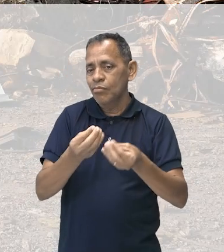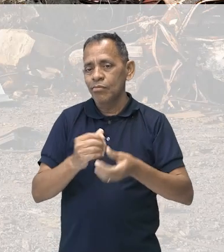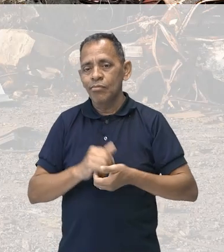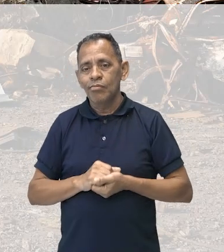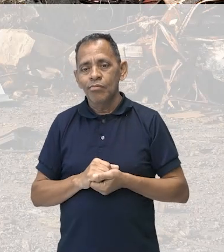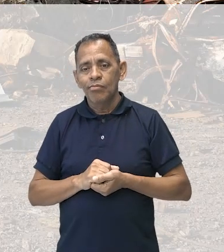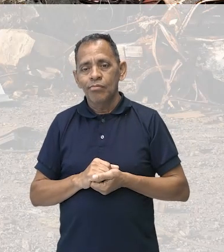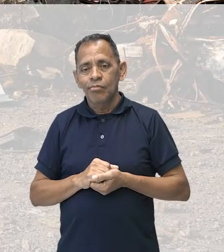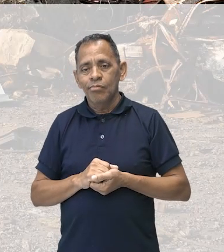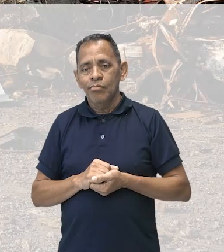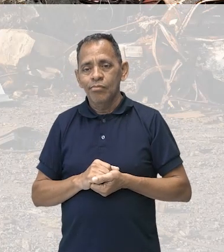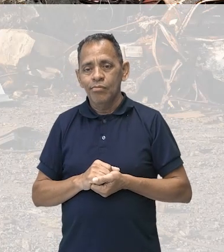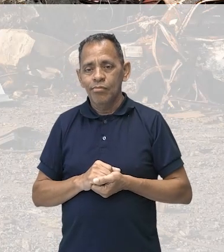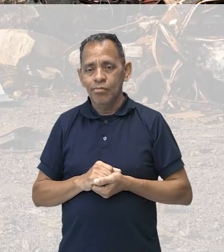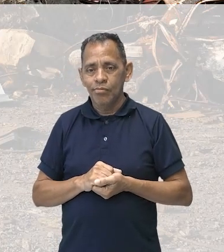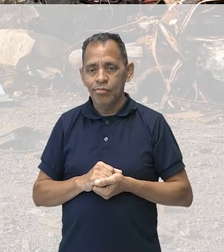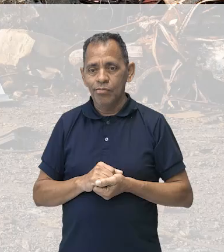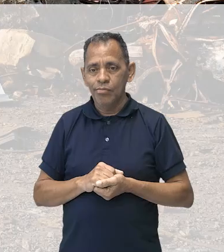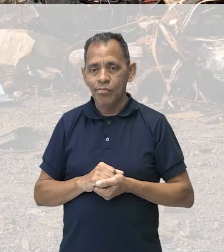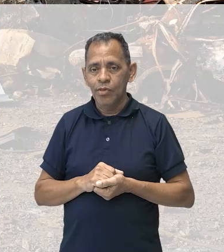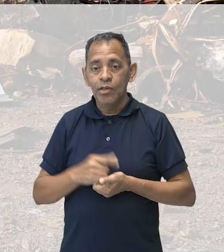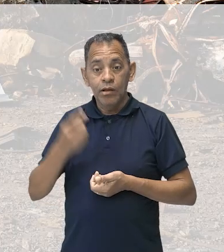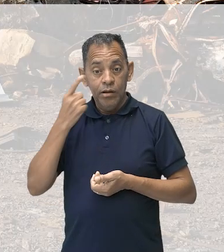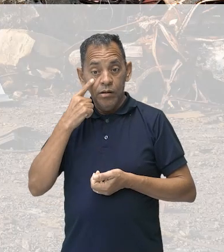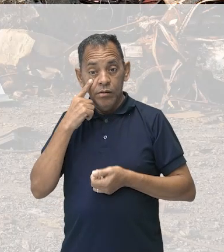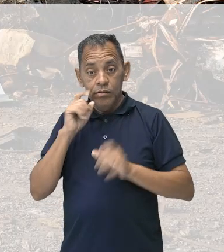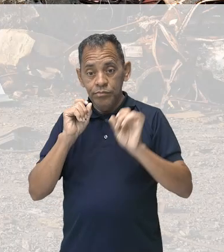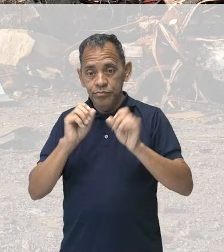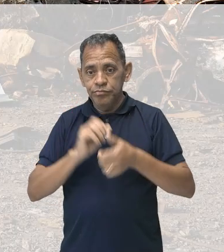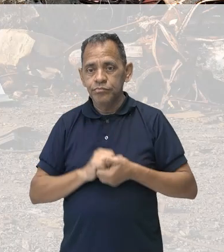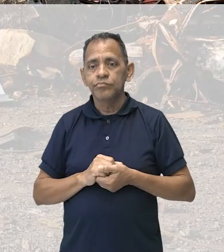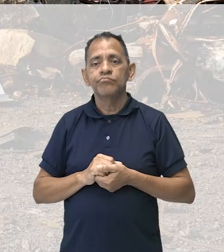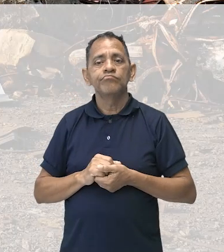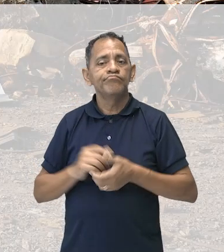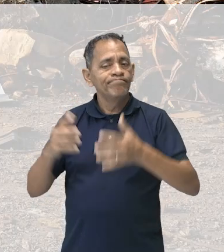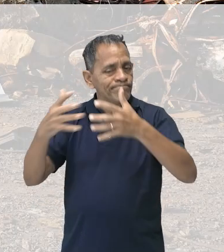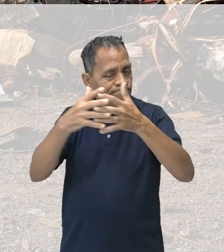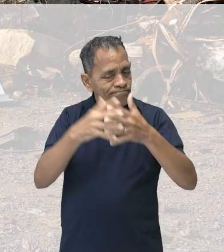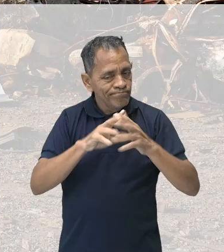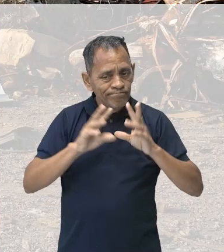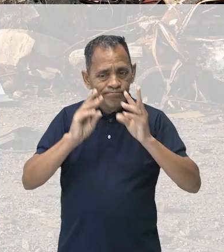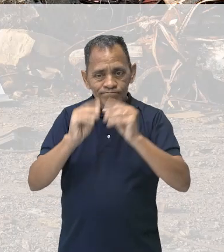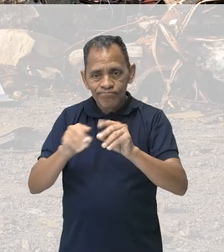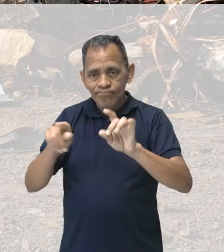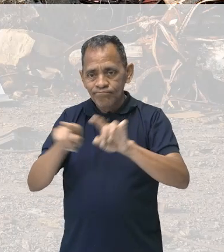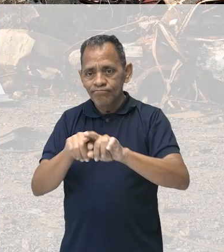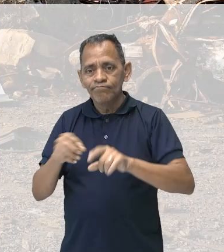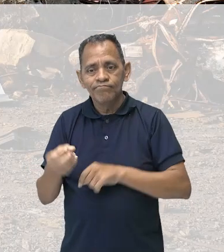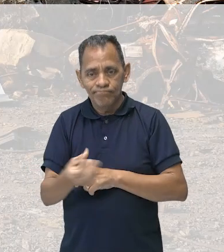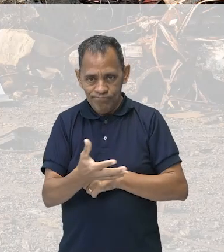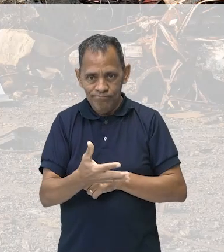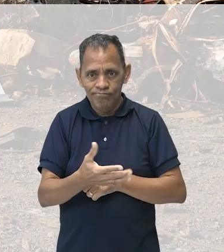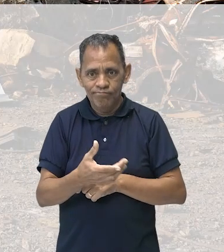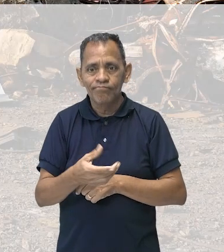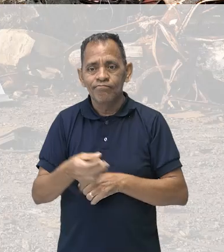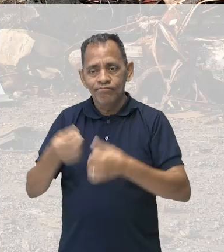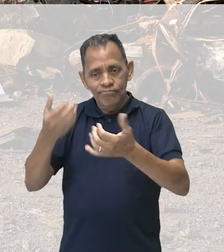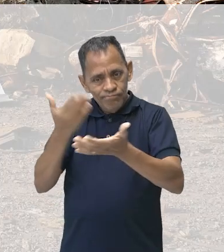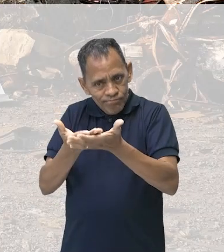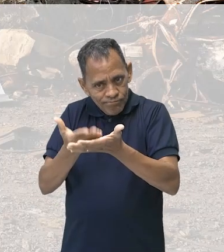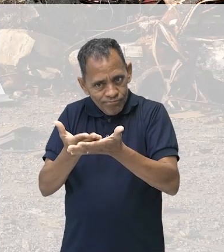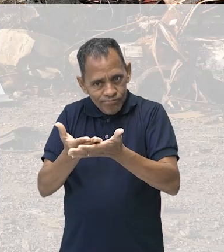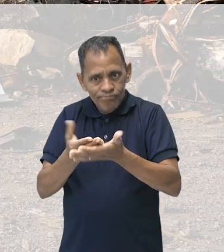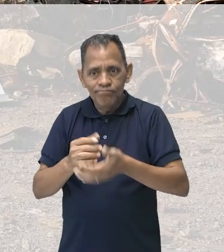nem humano, né? Então a gente observa, gente, que todos esses conflitos, né, os mais recentes aí que nós estudamos, vão